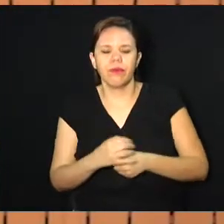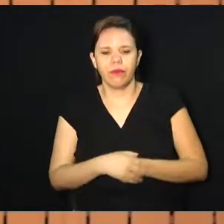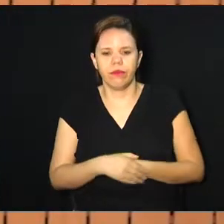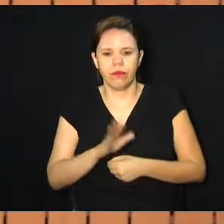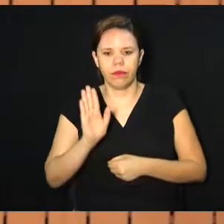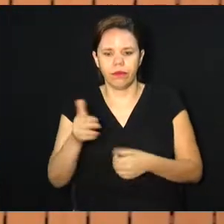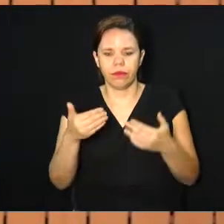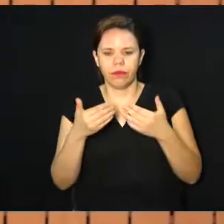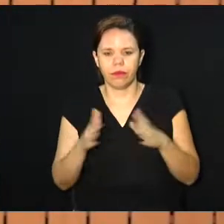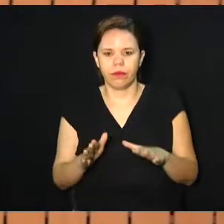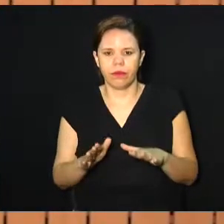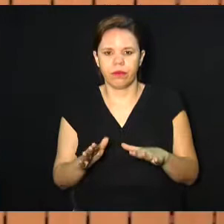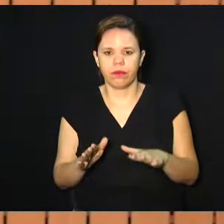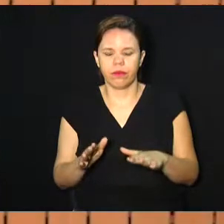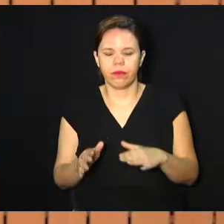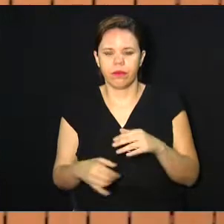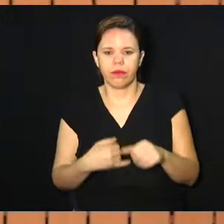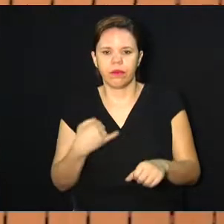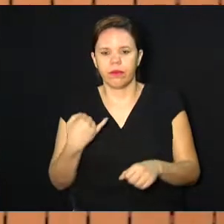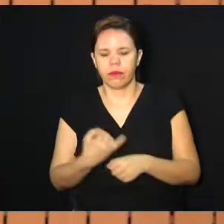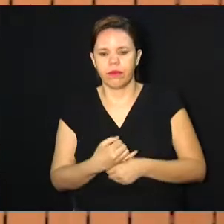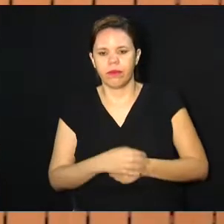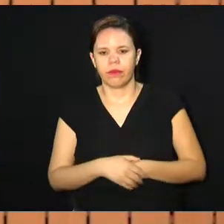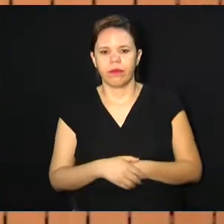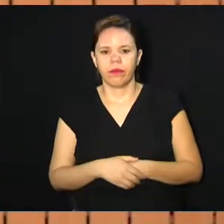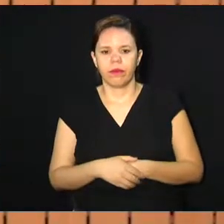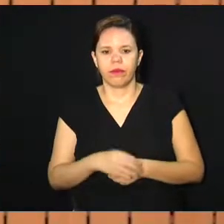está disponível no endereço eletrônico, que é o